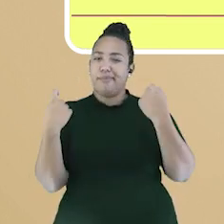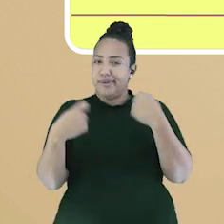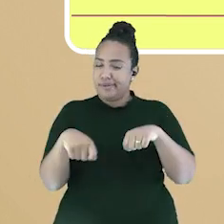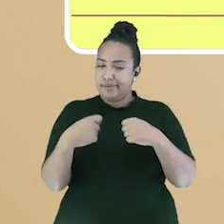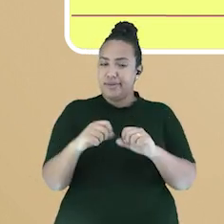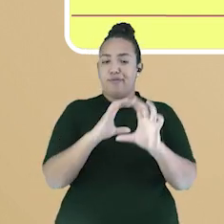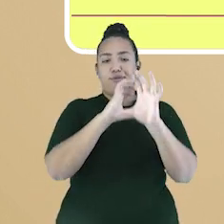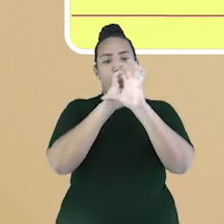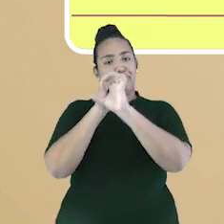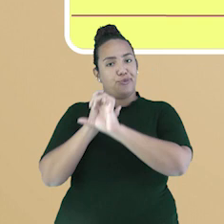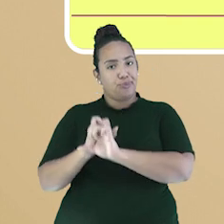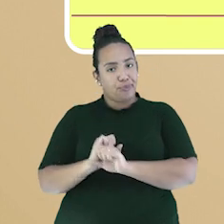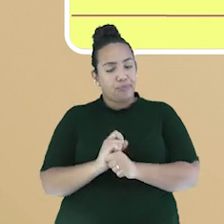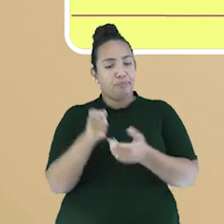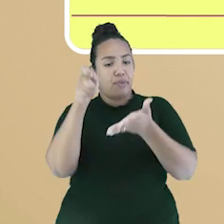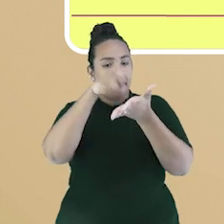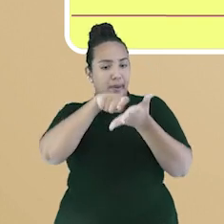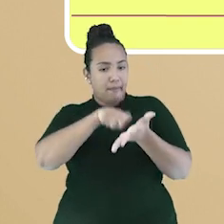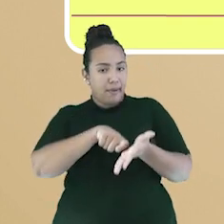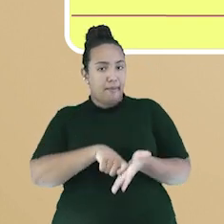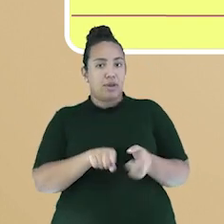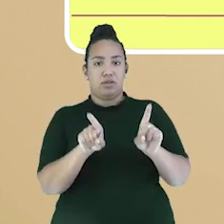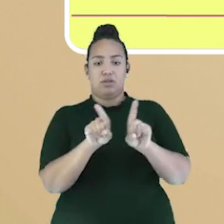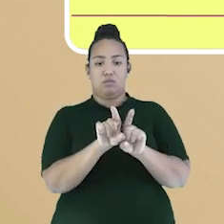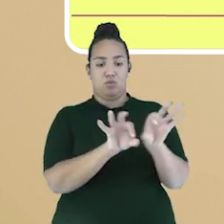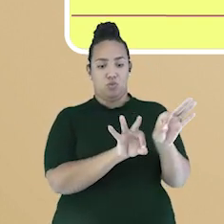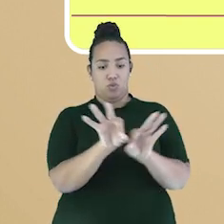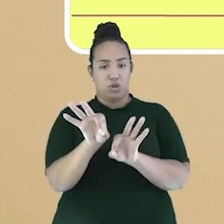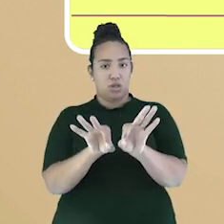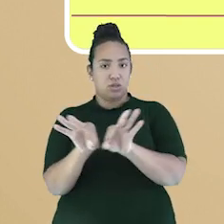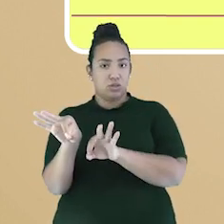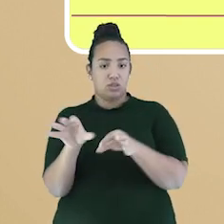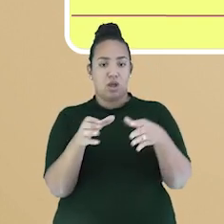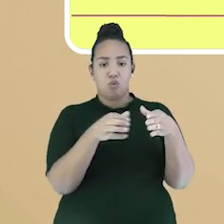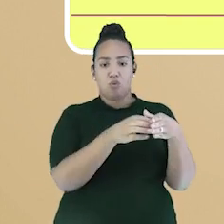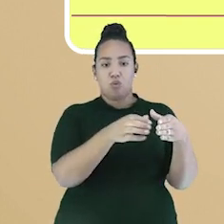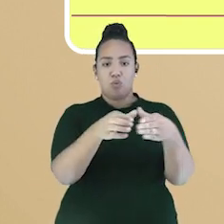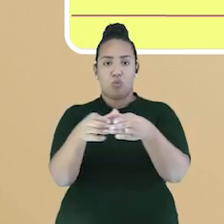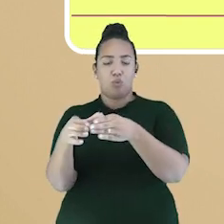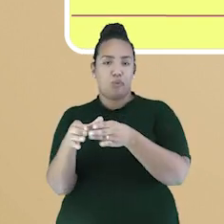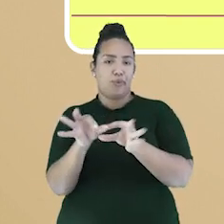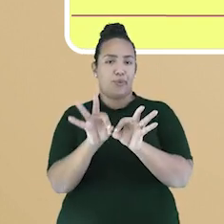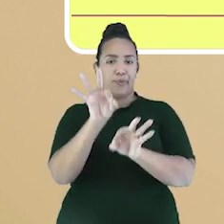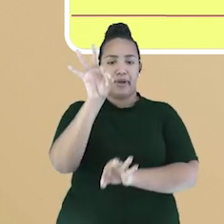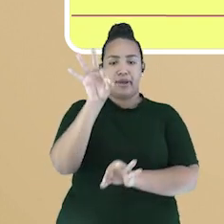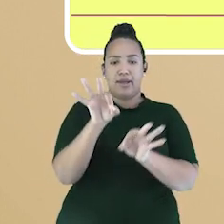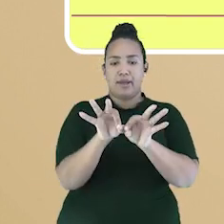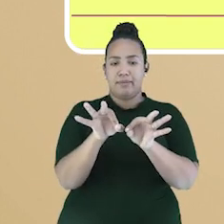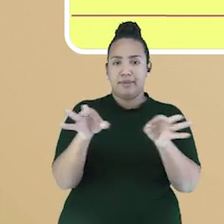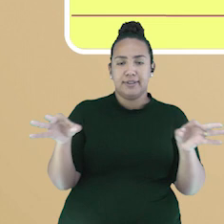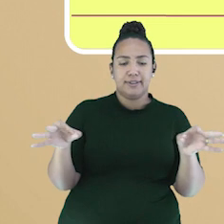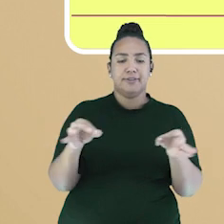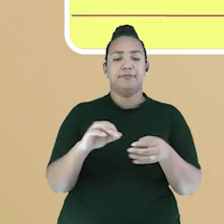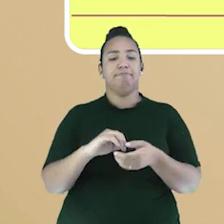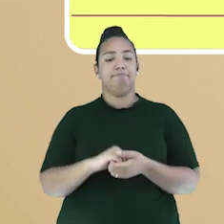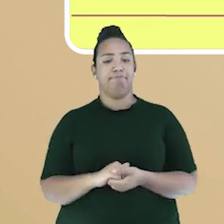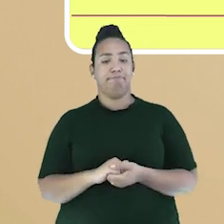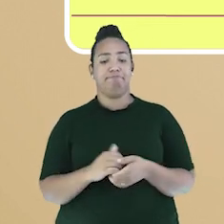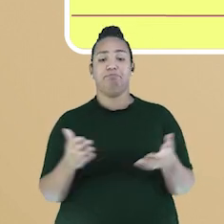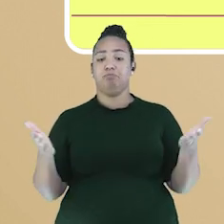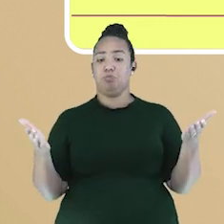registrar e ordenar classificar medir e também codificar Hoje